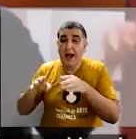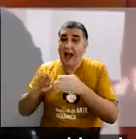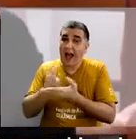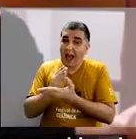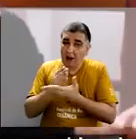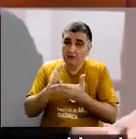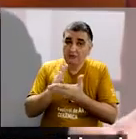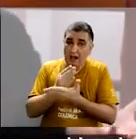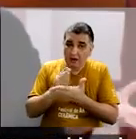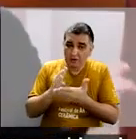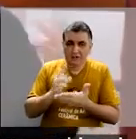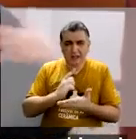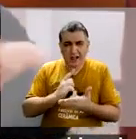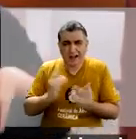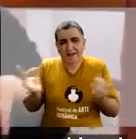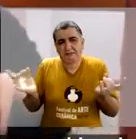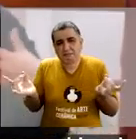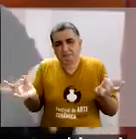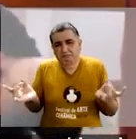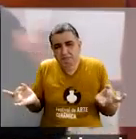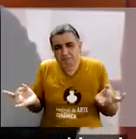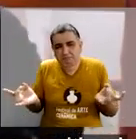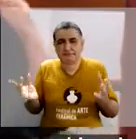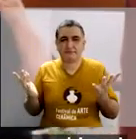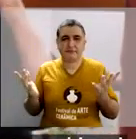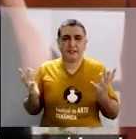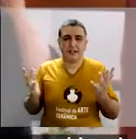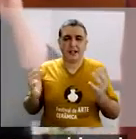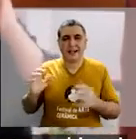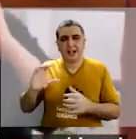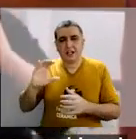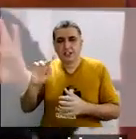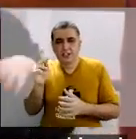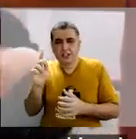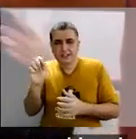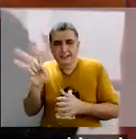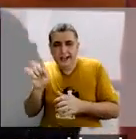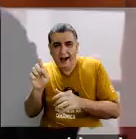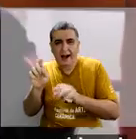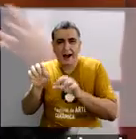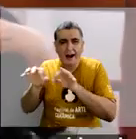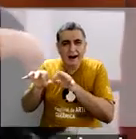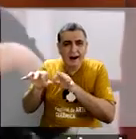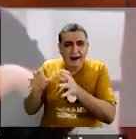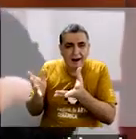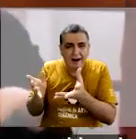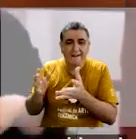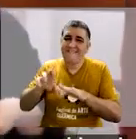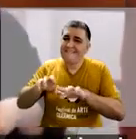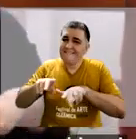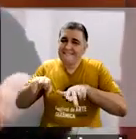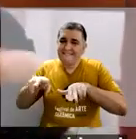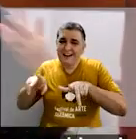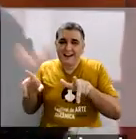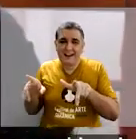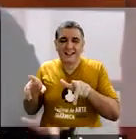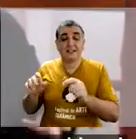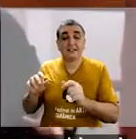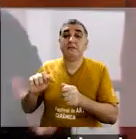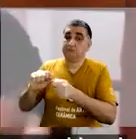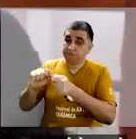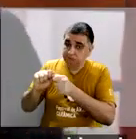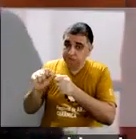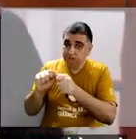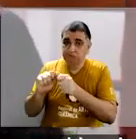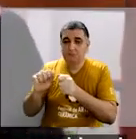para a cerimônia do chá, e os mosteiros, os zenudistas, enfim, se apropriaram da técnica para